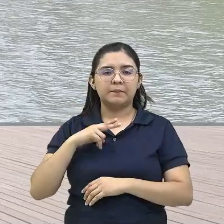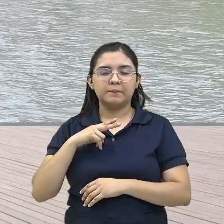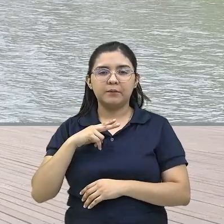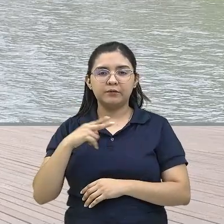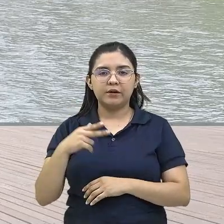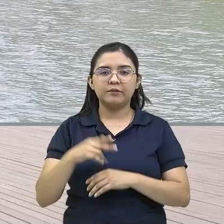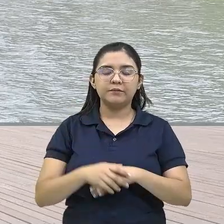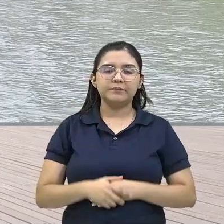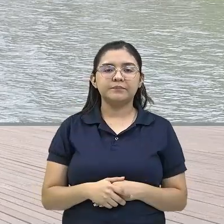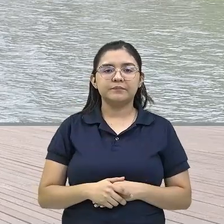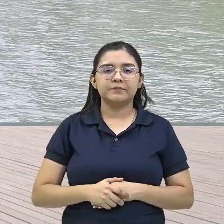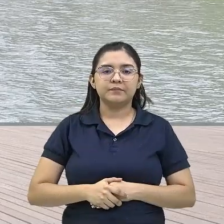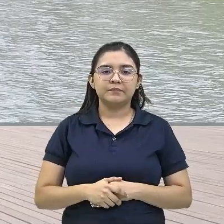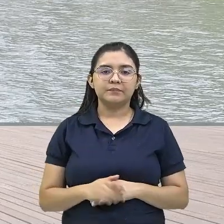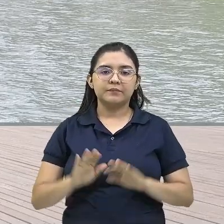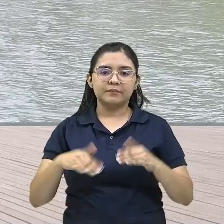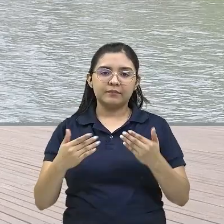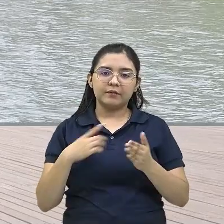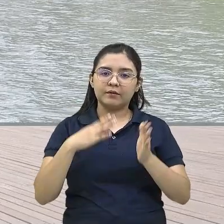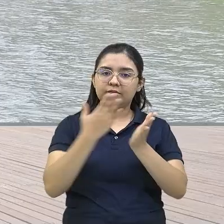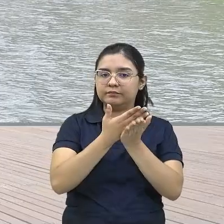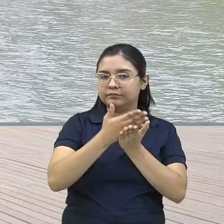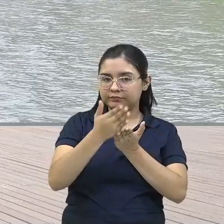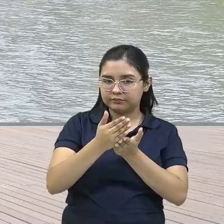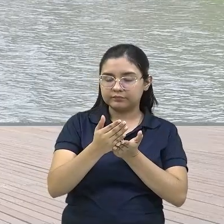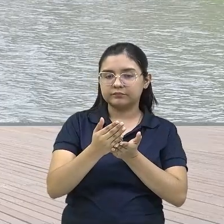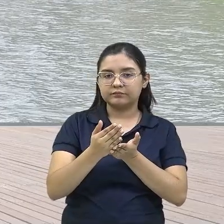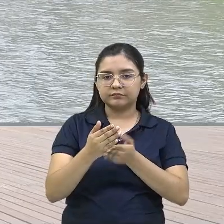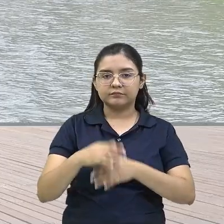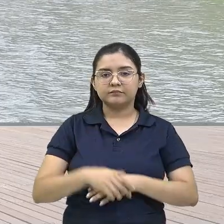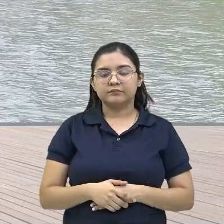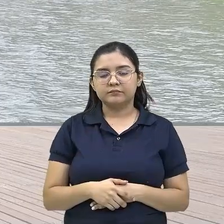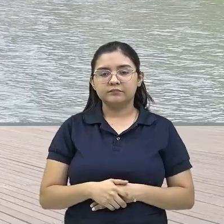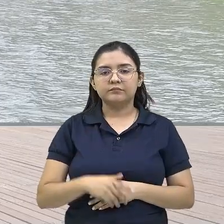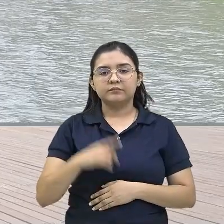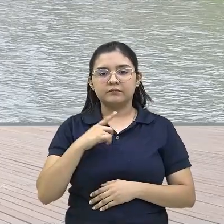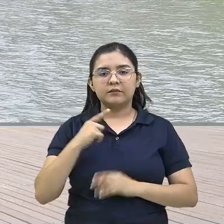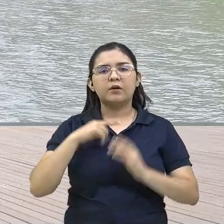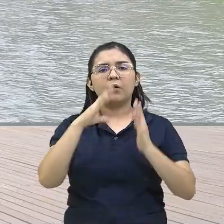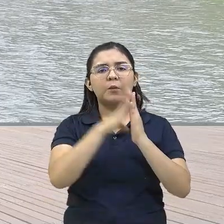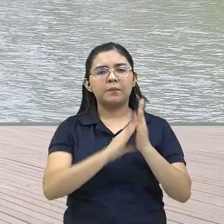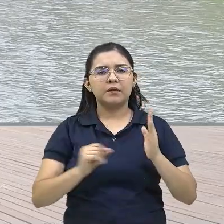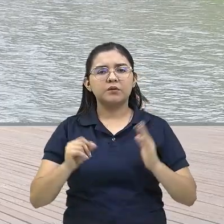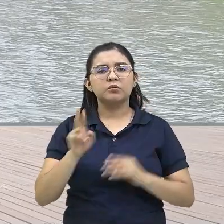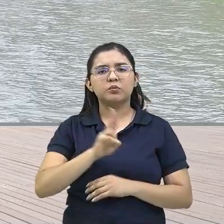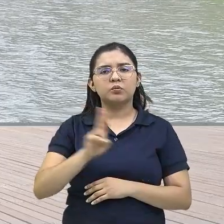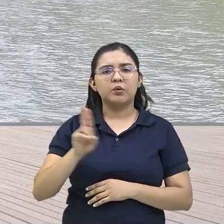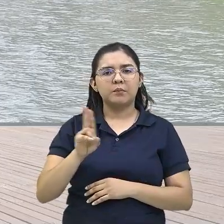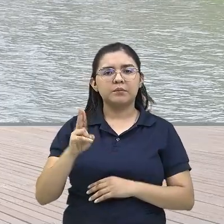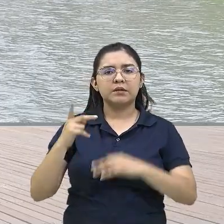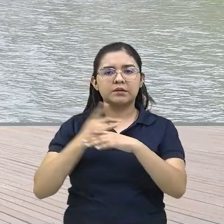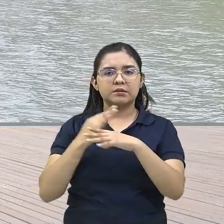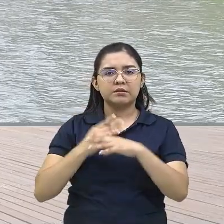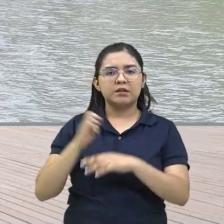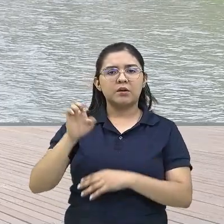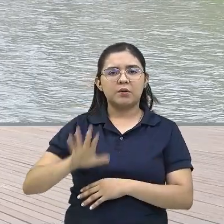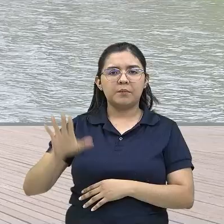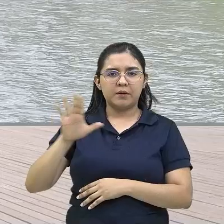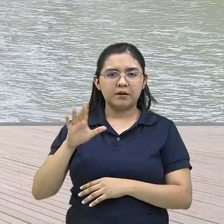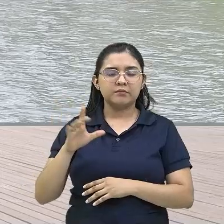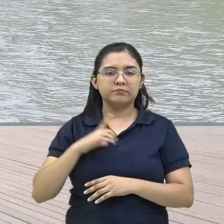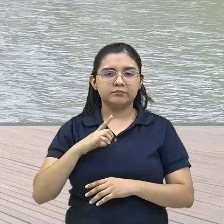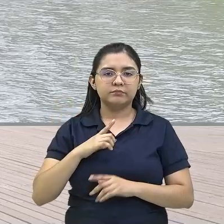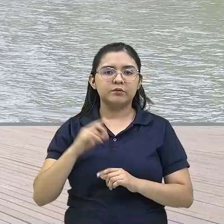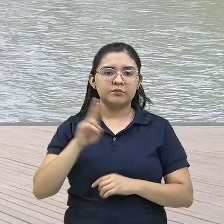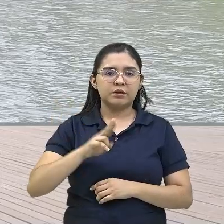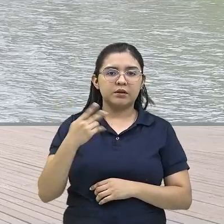criações dos espaços urbanos começam até mesmo dessa forma, copiando o nome dessas cidades europeias e sendo colocadas aqui também